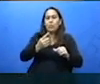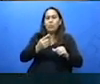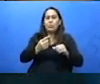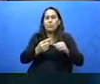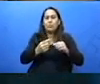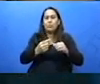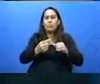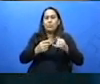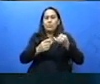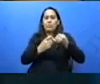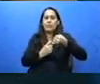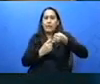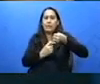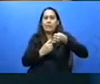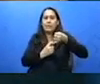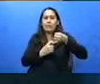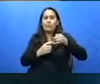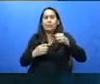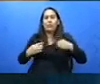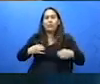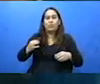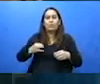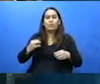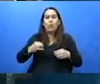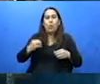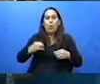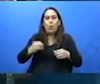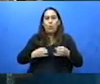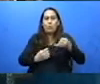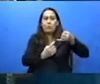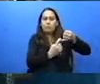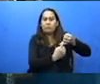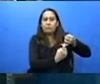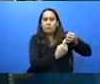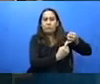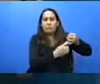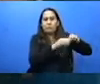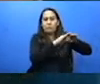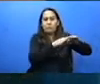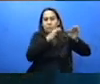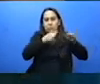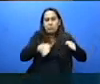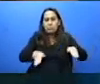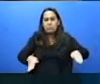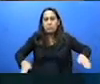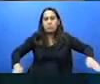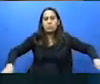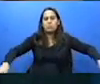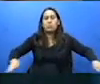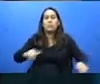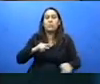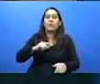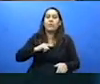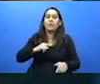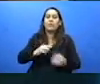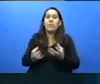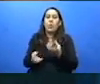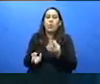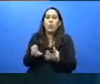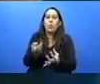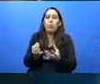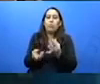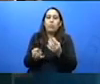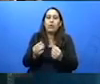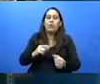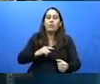tinha um vestido que minha mãe costurou para as nossas bonecas. Tinha uma cozinha com fogãozinho,